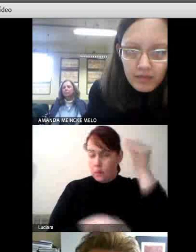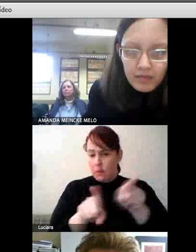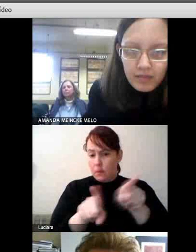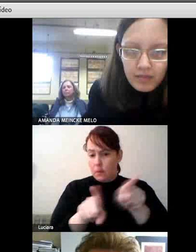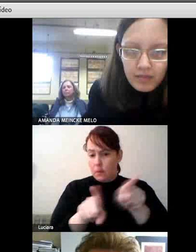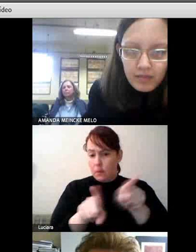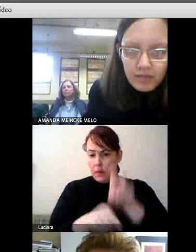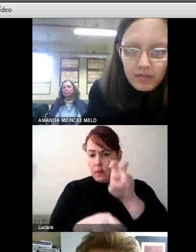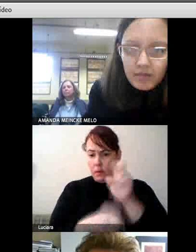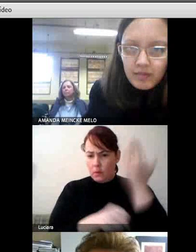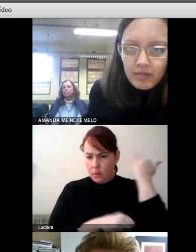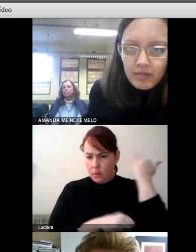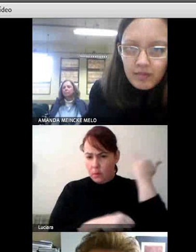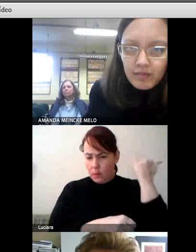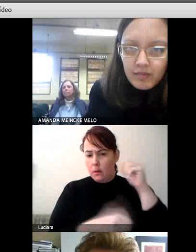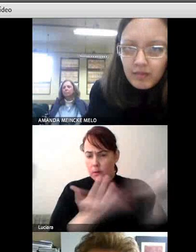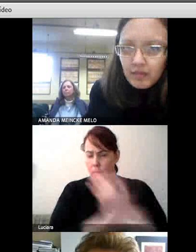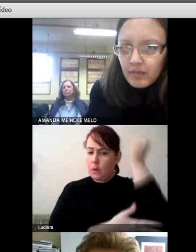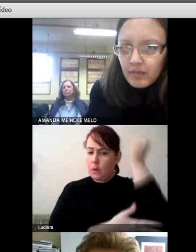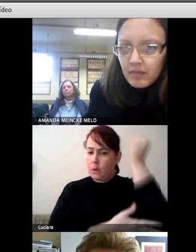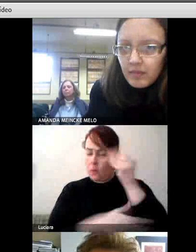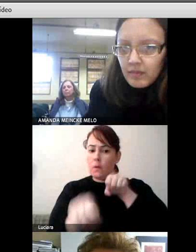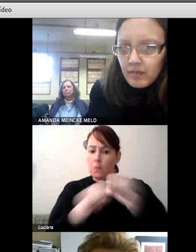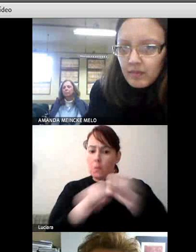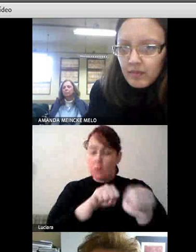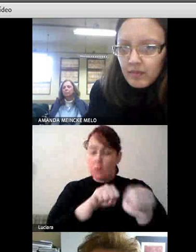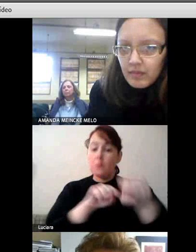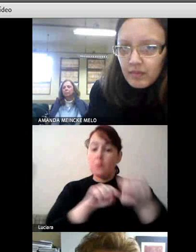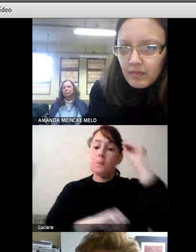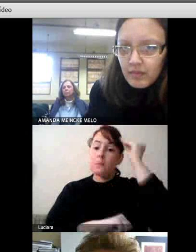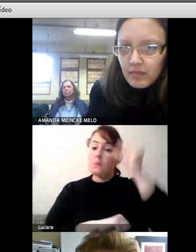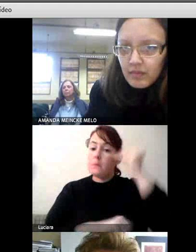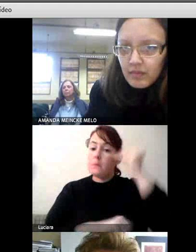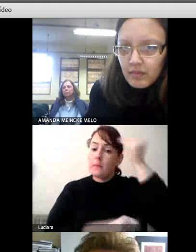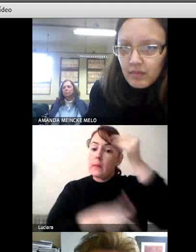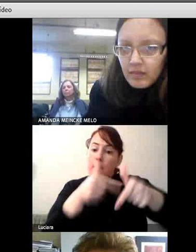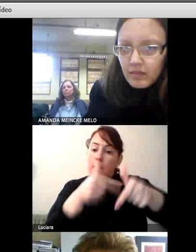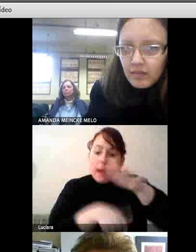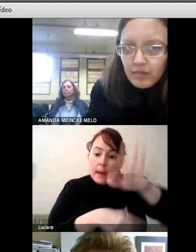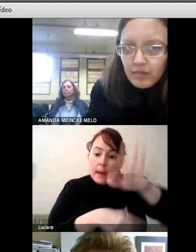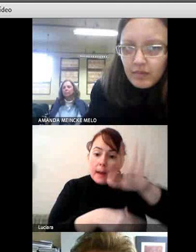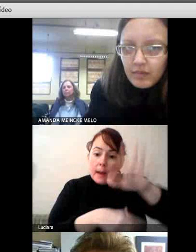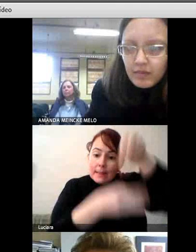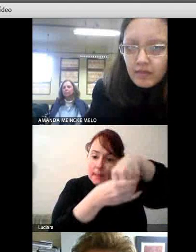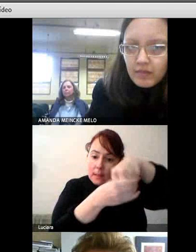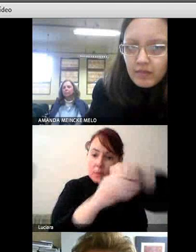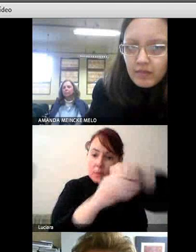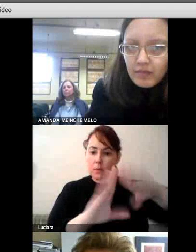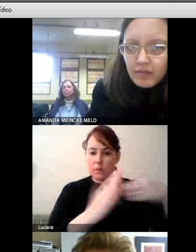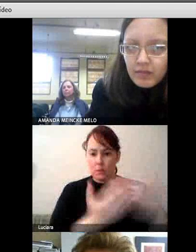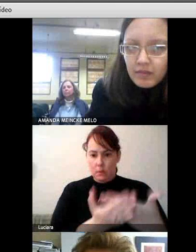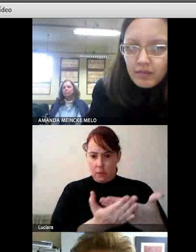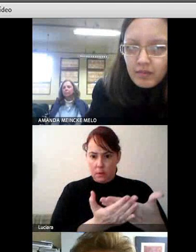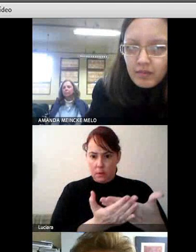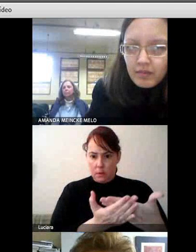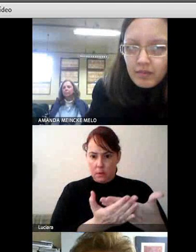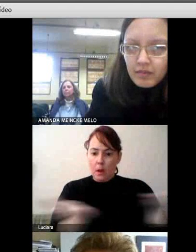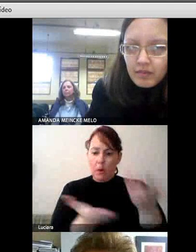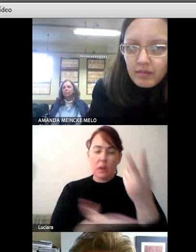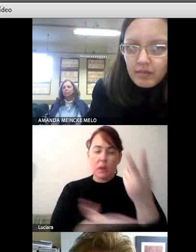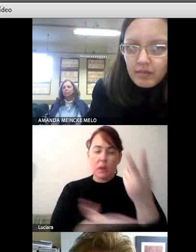é que busca licenciatura em pedagogia? As pessoas que têm muito mais dificuldade de qualquer outra formação, que não se sente preparada para concorrer